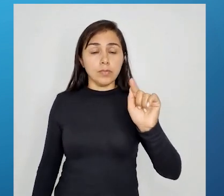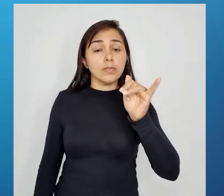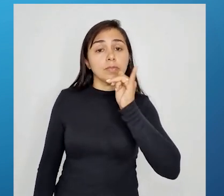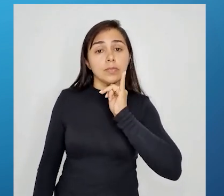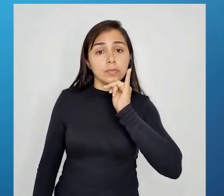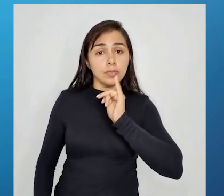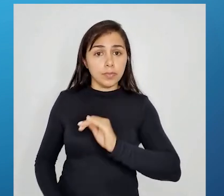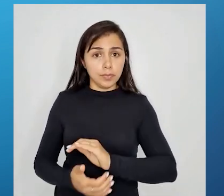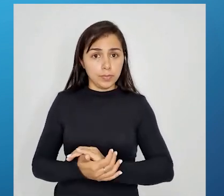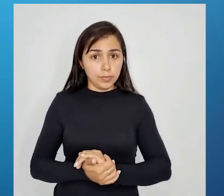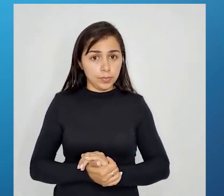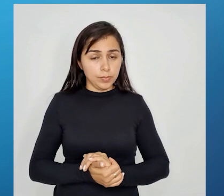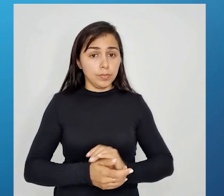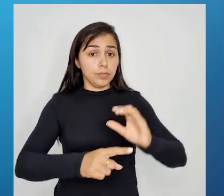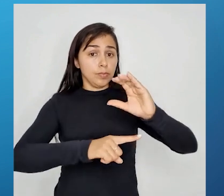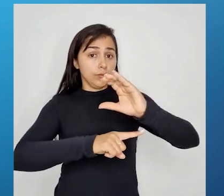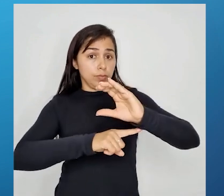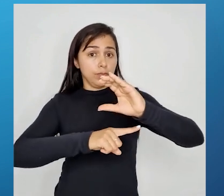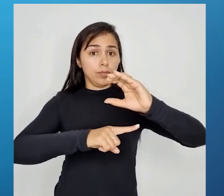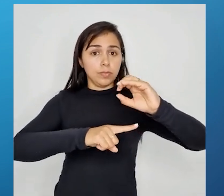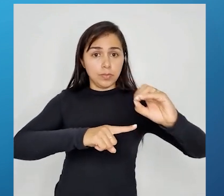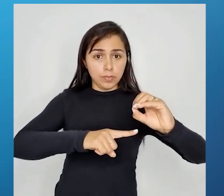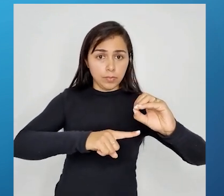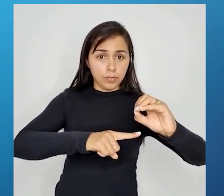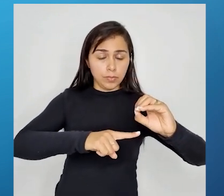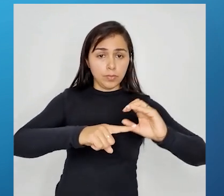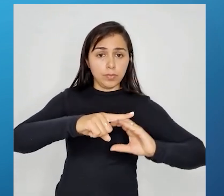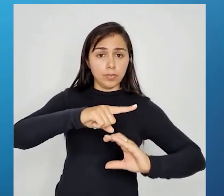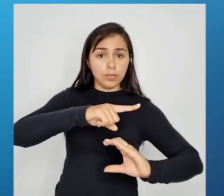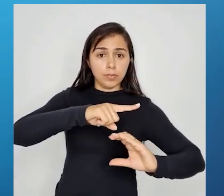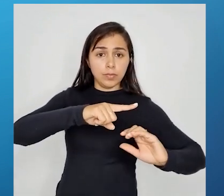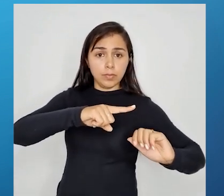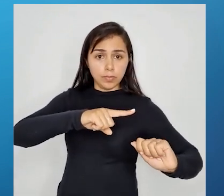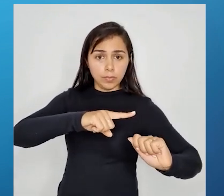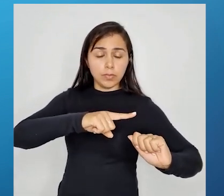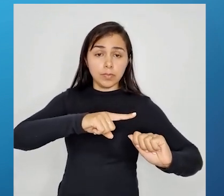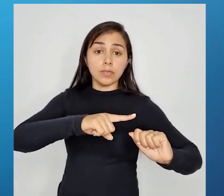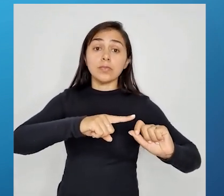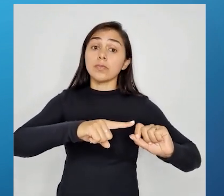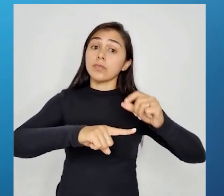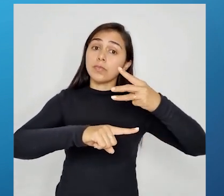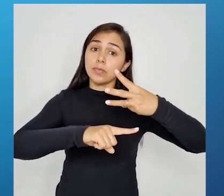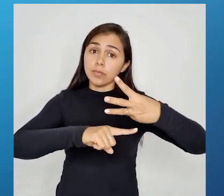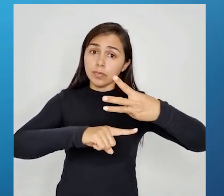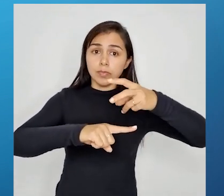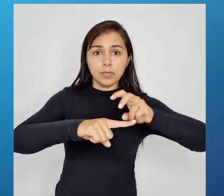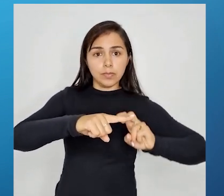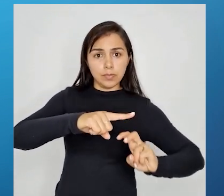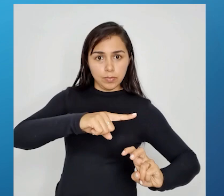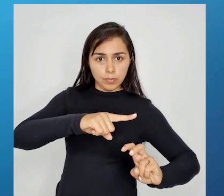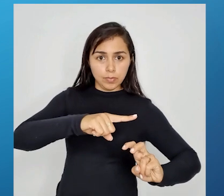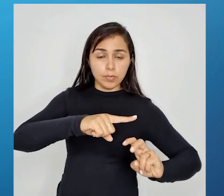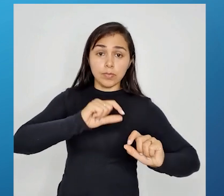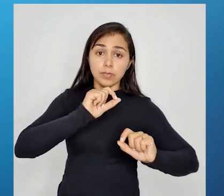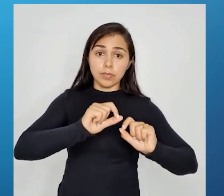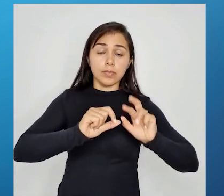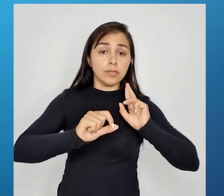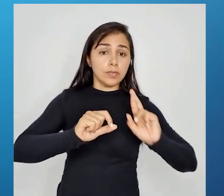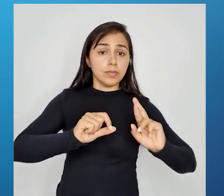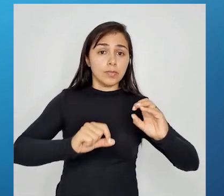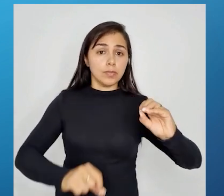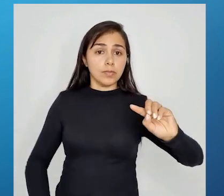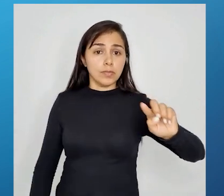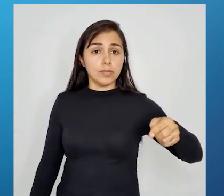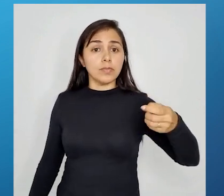exemplo, cateto oposto sobre adjacente, nós vamos ter aqui 3 dividido para 5, que dá 0,6. Então quer